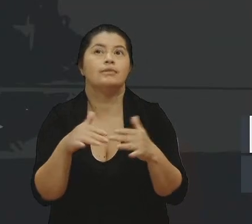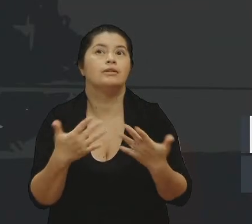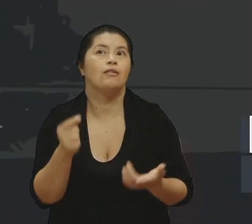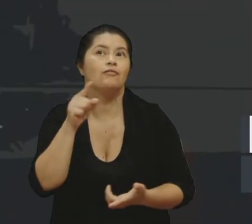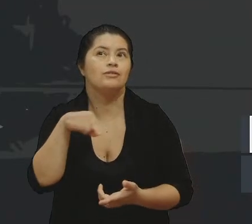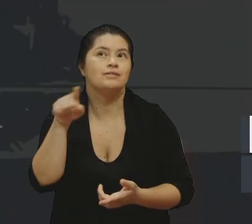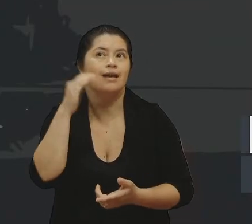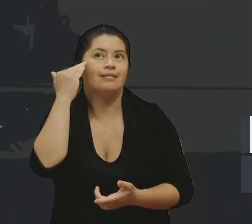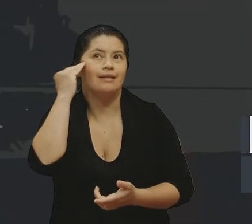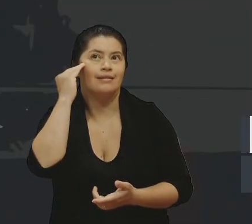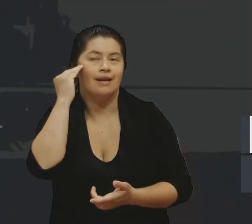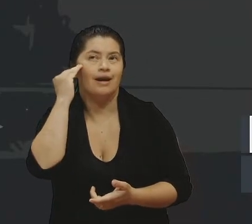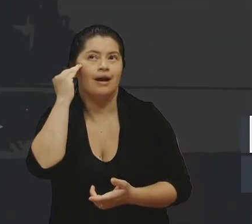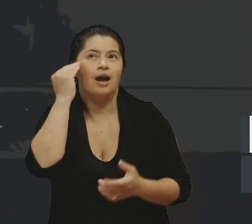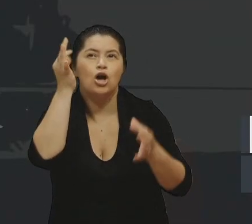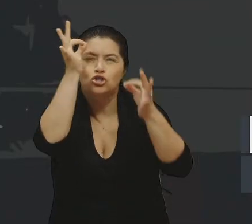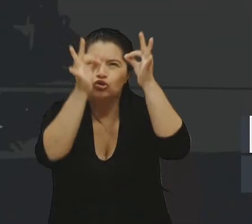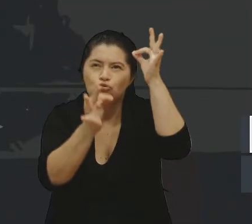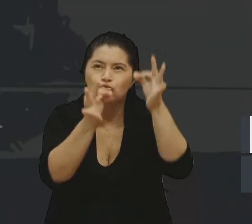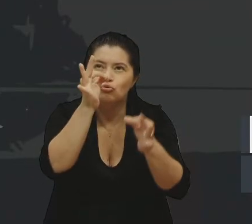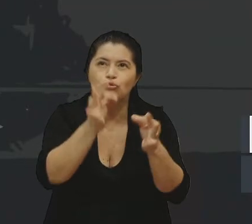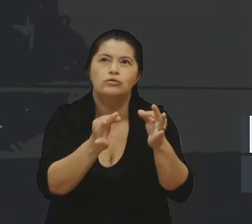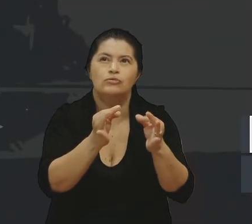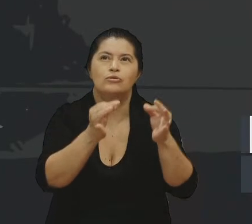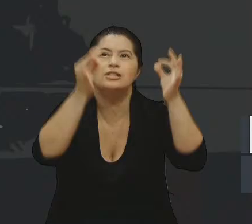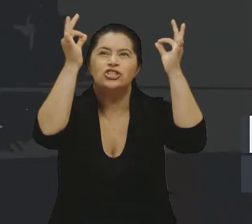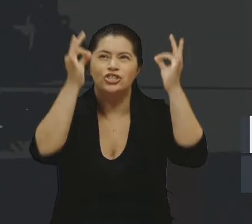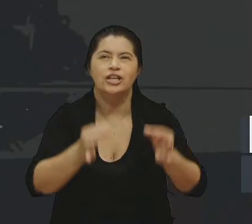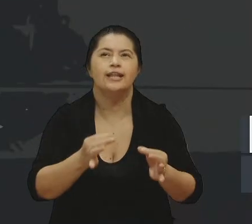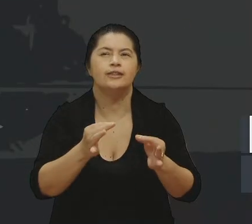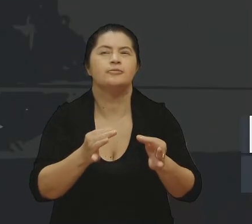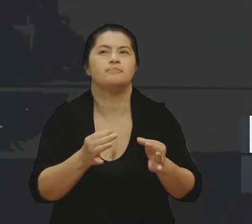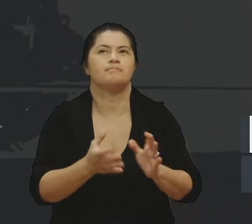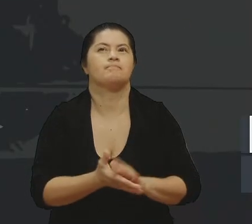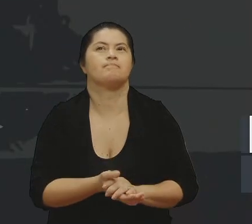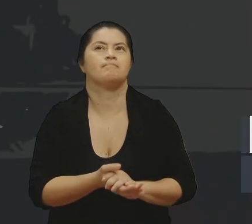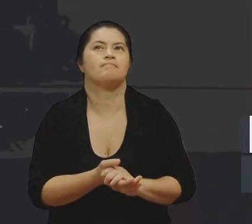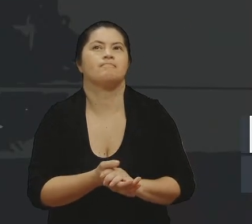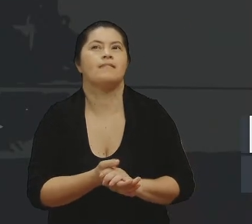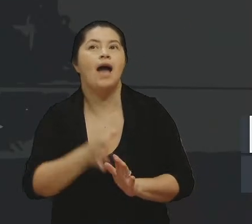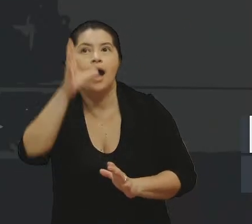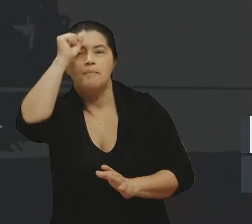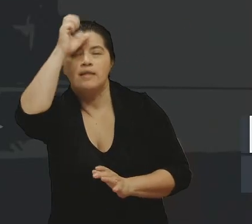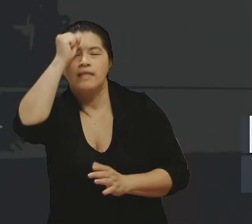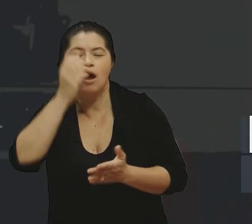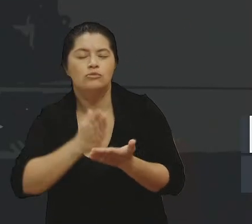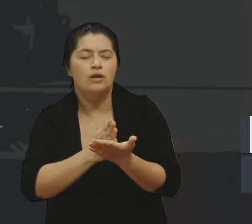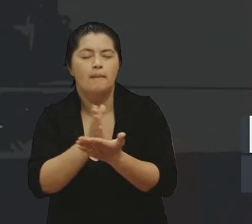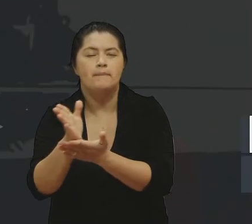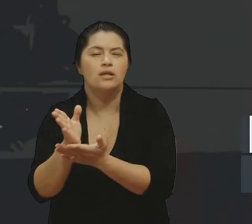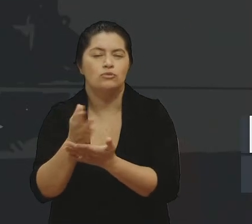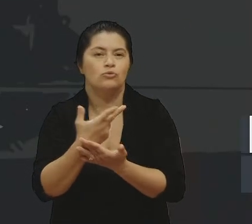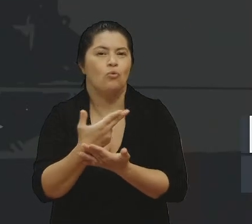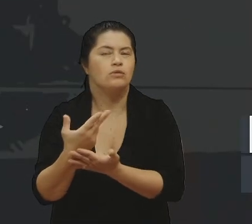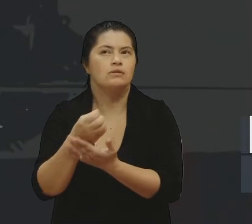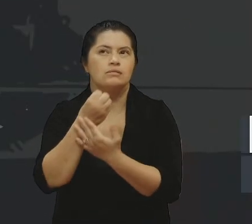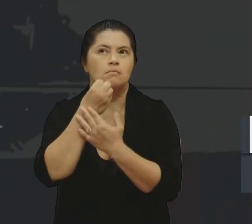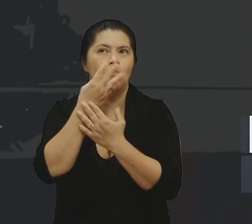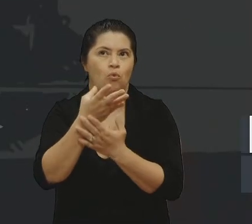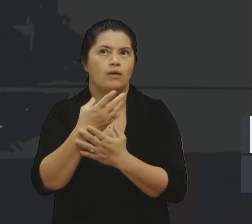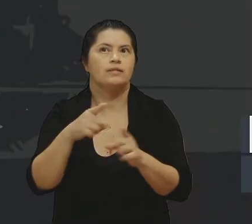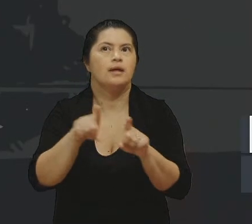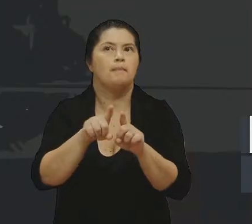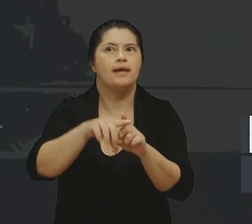Então você entenderá o que é justo, direito e certo, e aprenderá os caminhos do bem, pois a